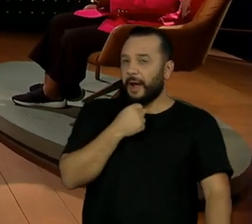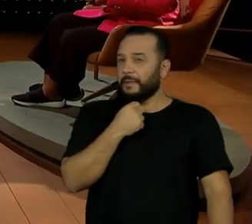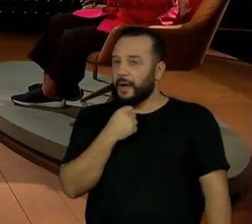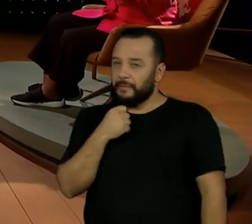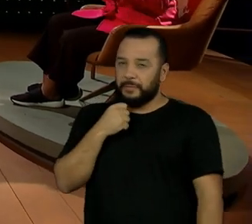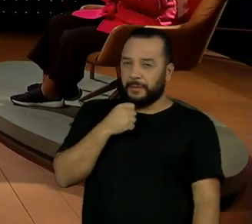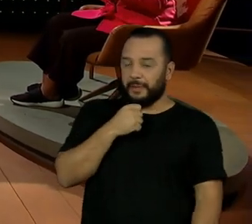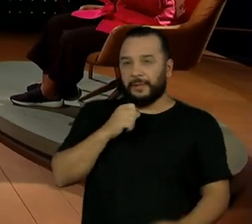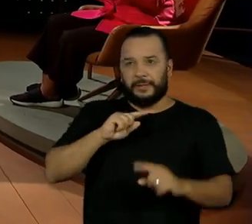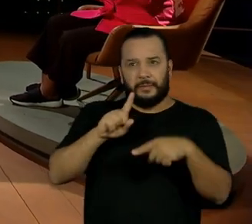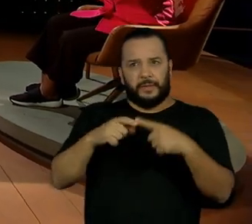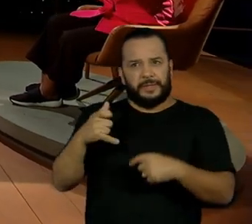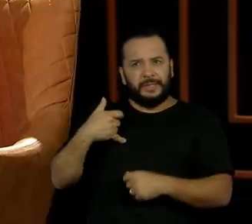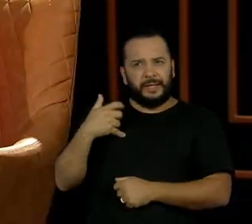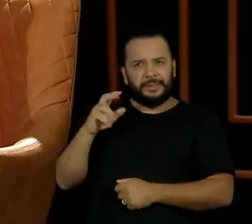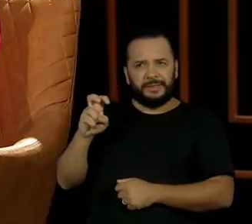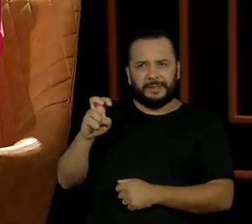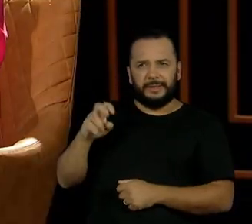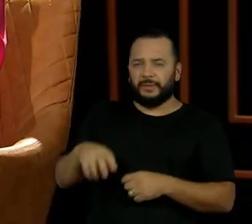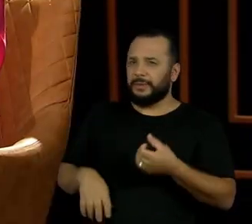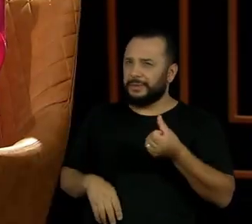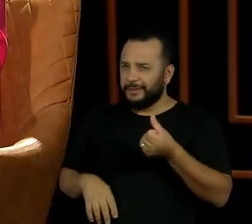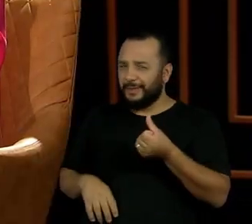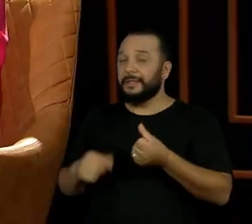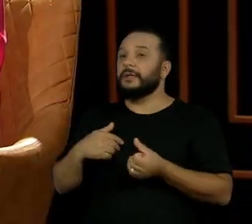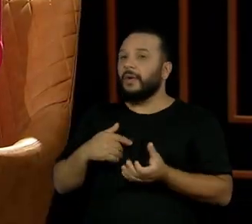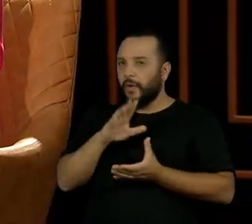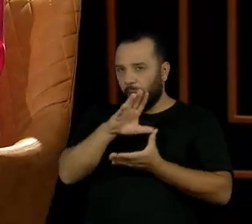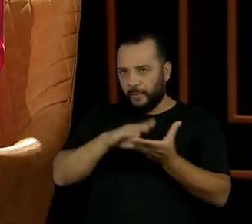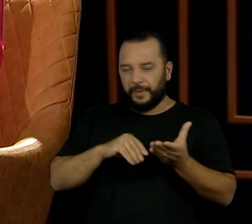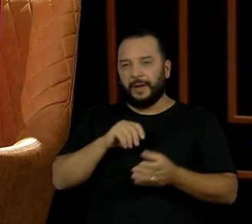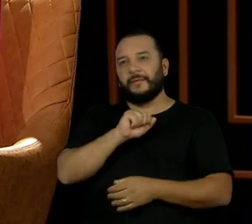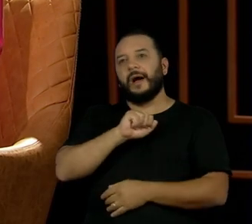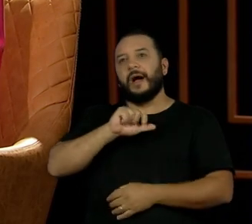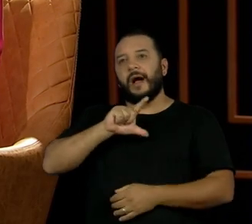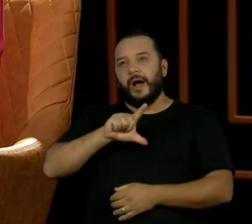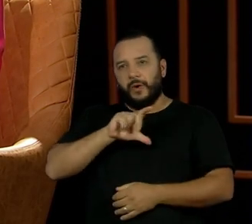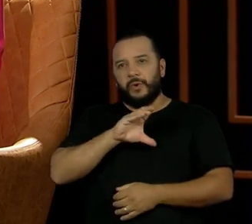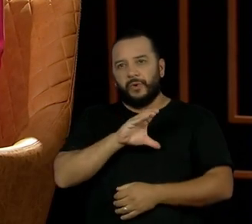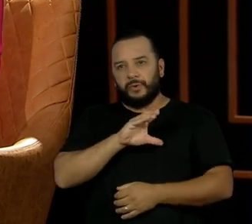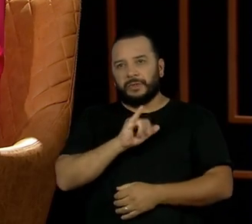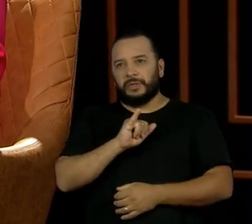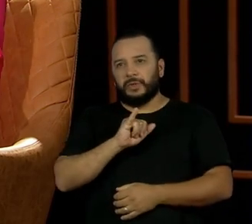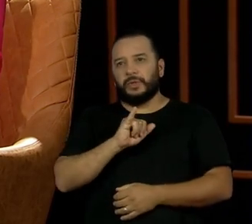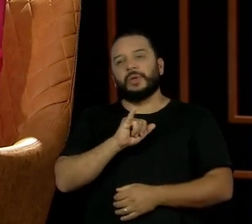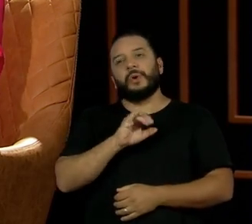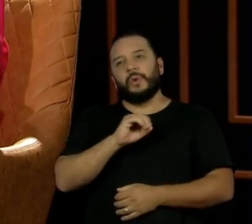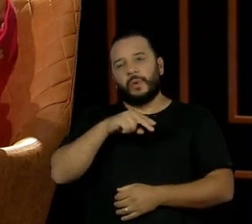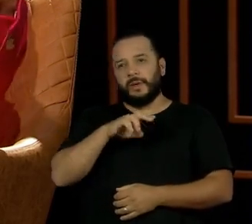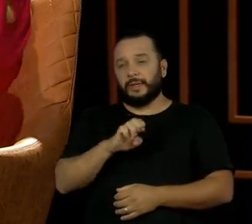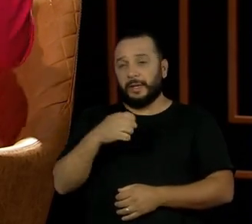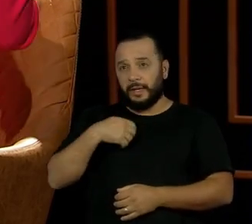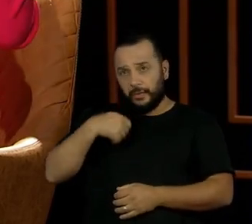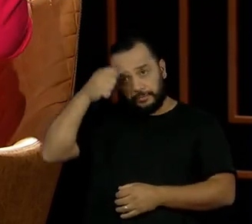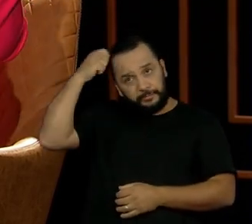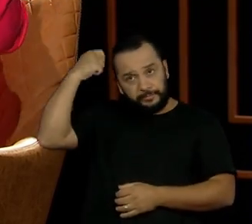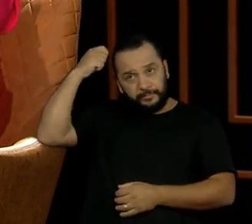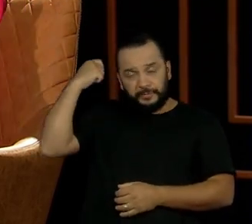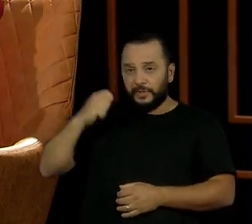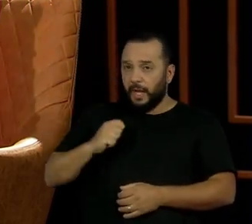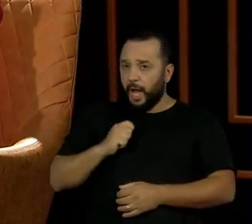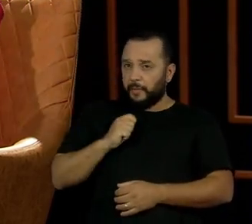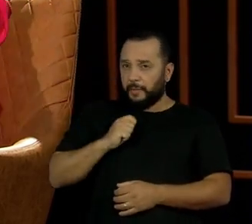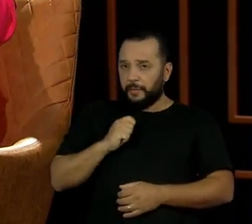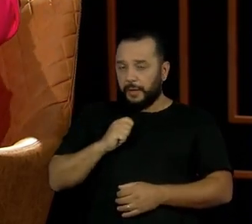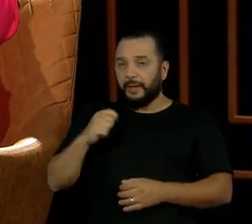depois com cinco seis eu lembro de imitar Alcione pegava uma escova de cabelo que era o meu microfone colocava uma